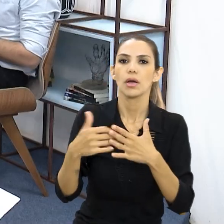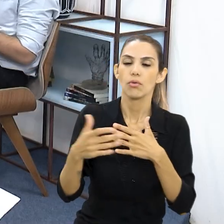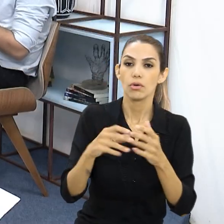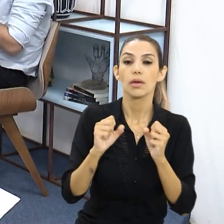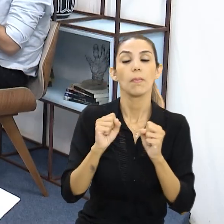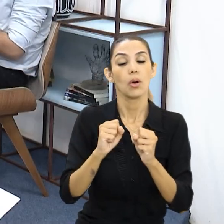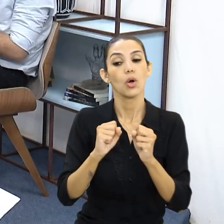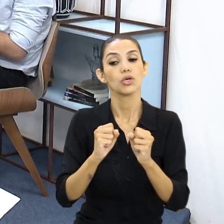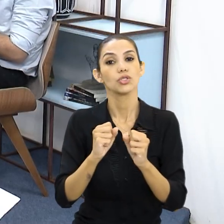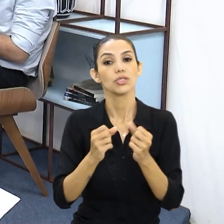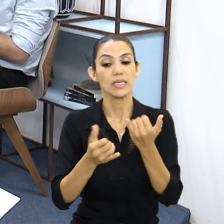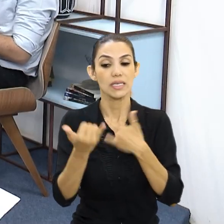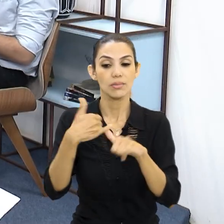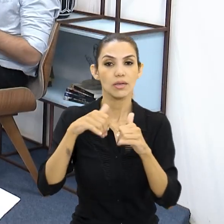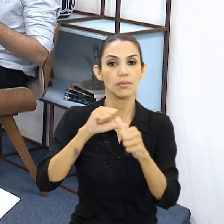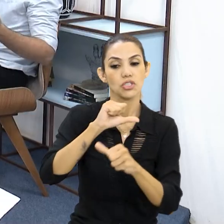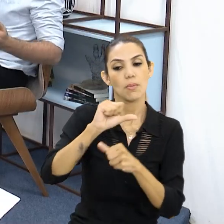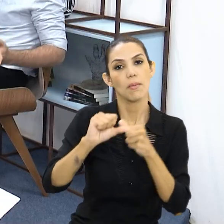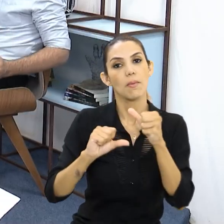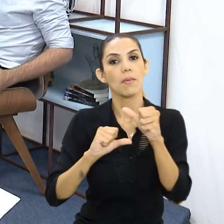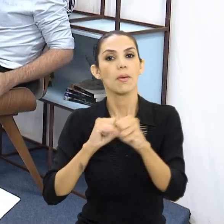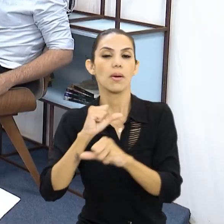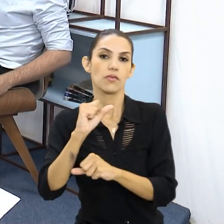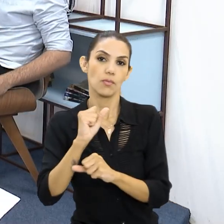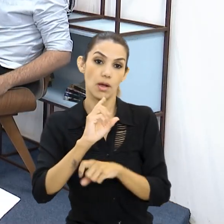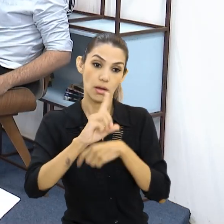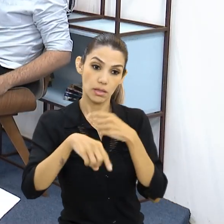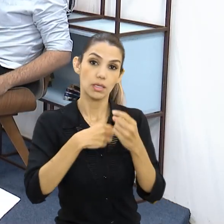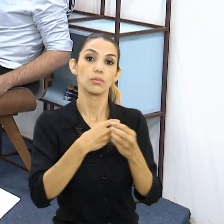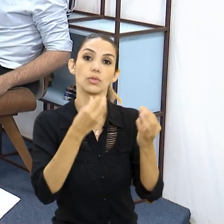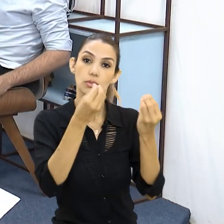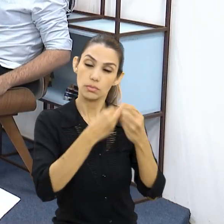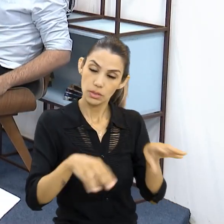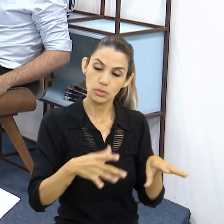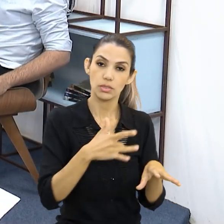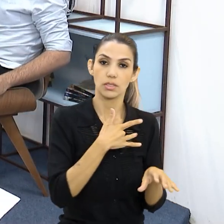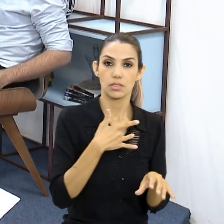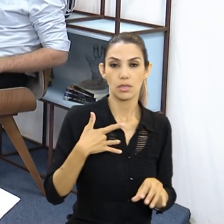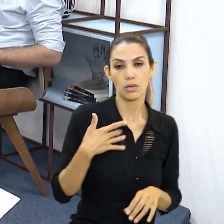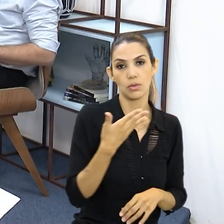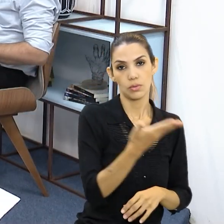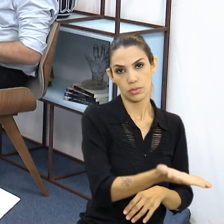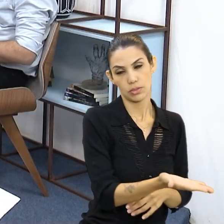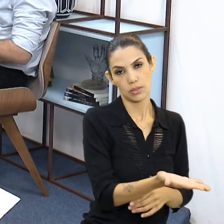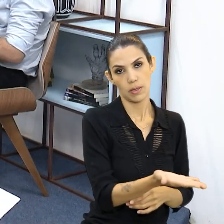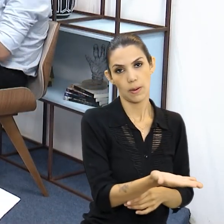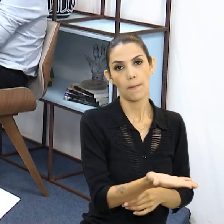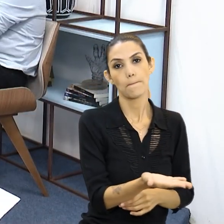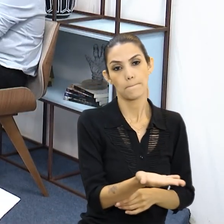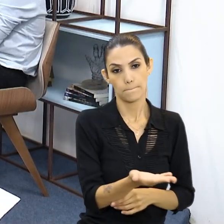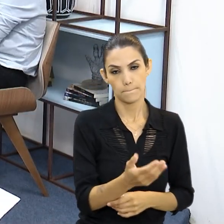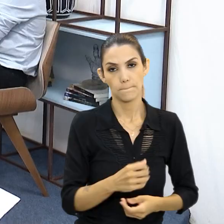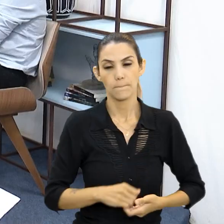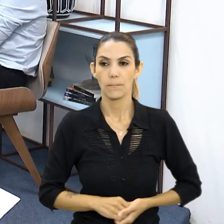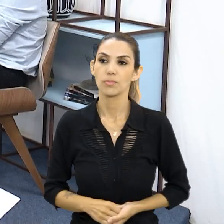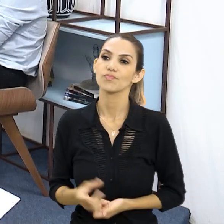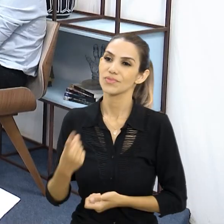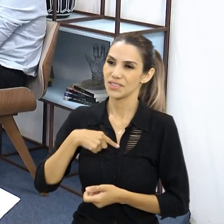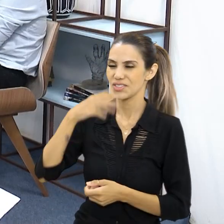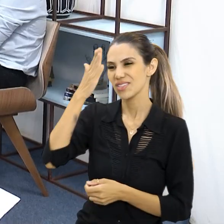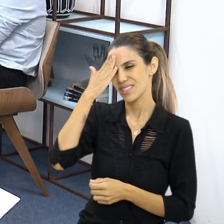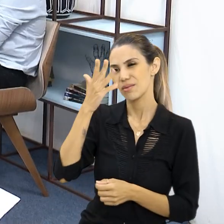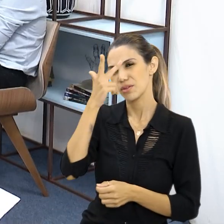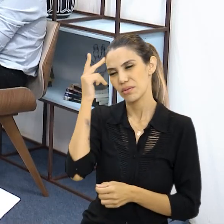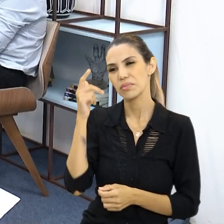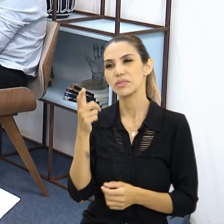faz tanto para o uso animal quanto para o uso dos seres humanos também, né? Porque a gente sabe que muitas pessoas acabam indo na farmácia se